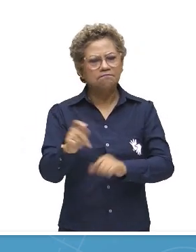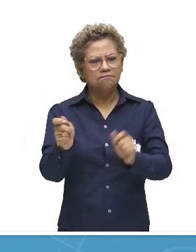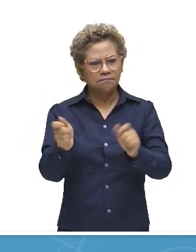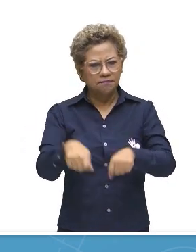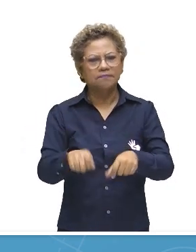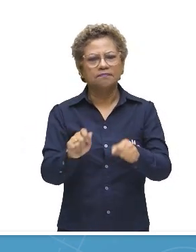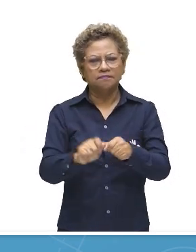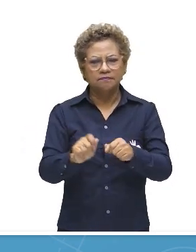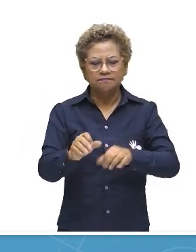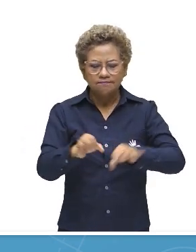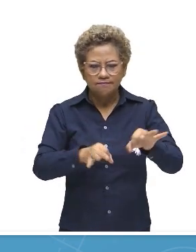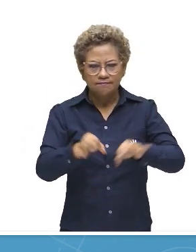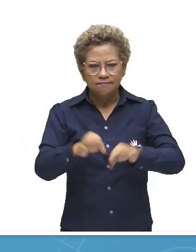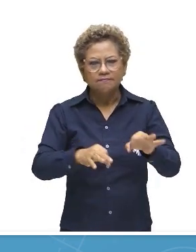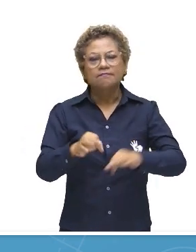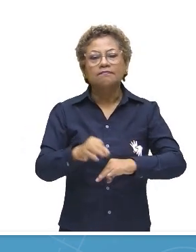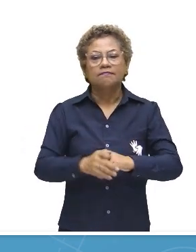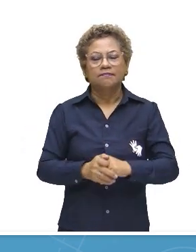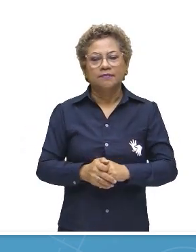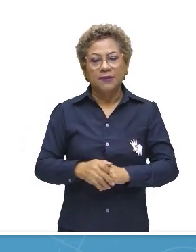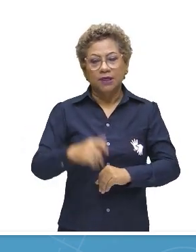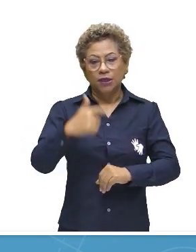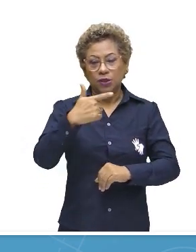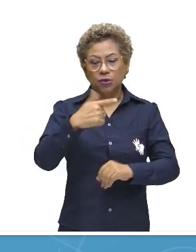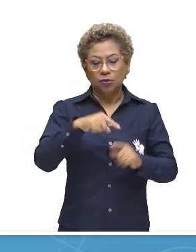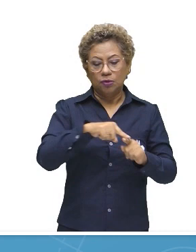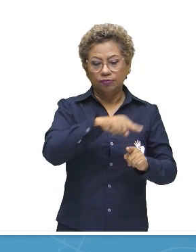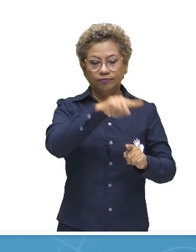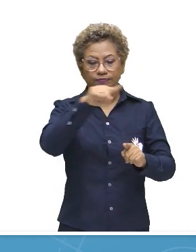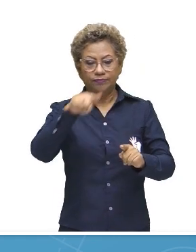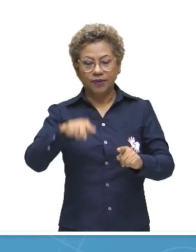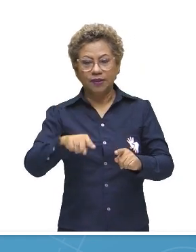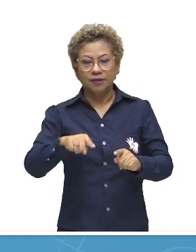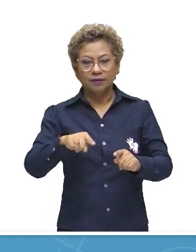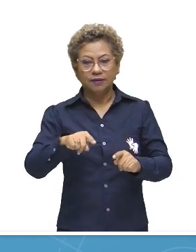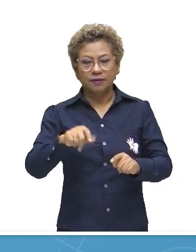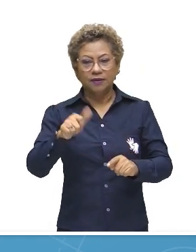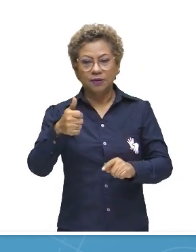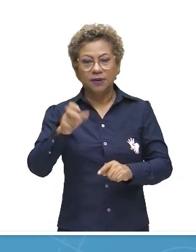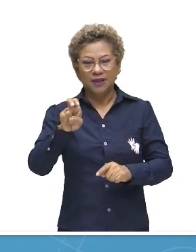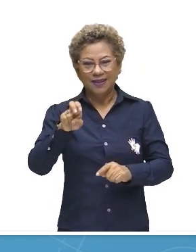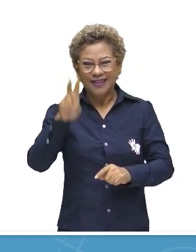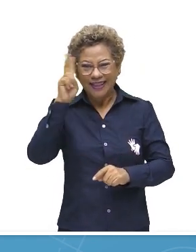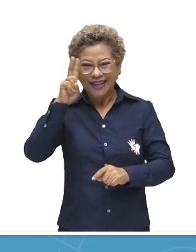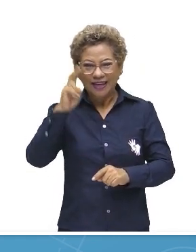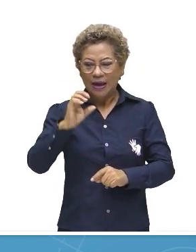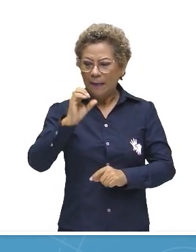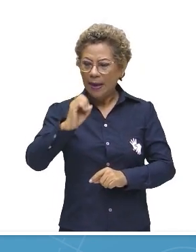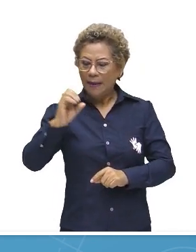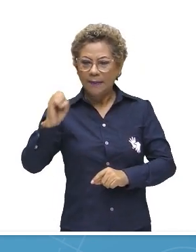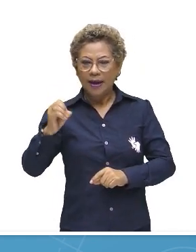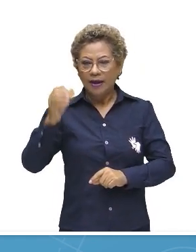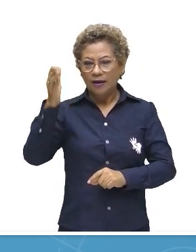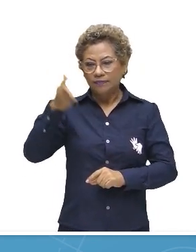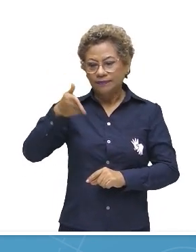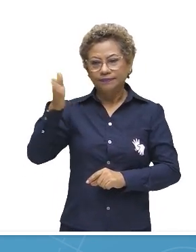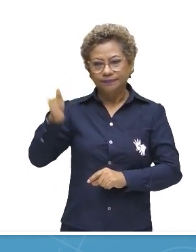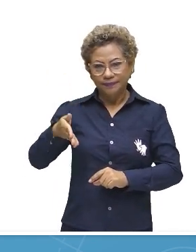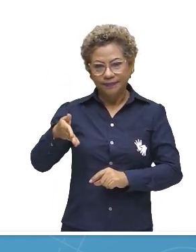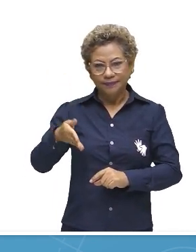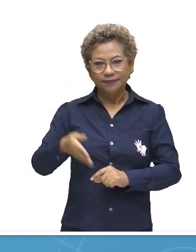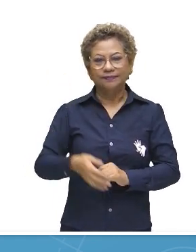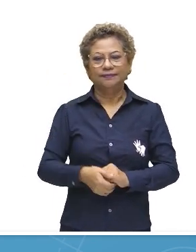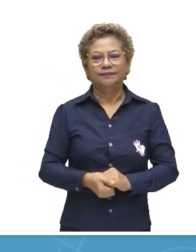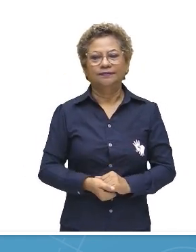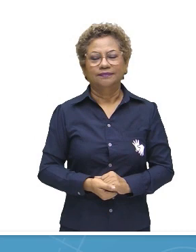igual a 10, tá? 30 sobre 3. E aí, lembra dos zeros que a gente não trabalhou com eles inicialmente? Aí você